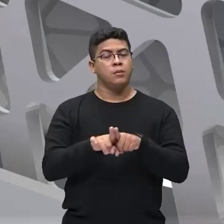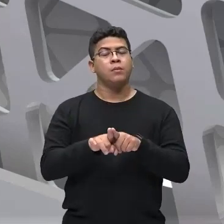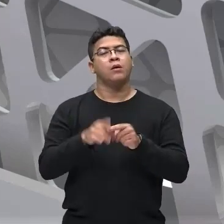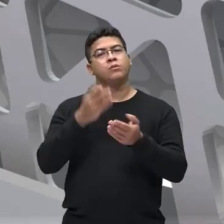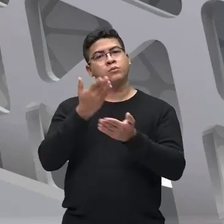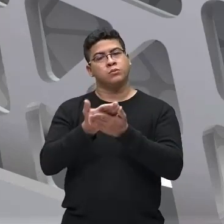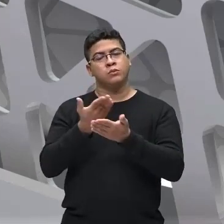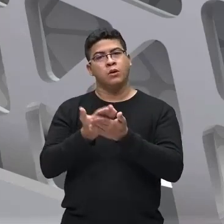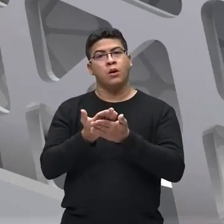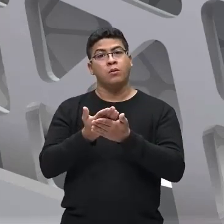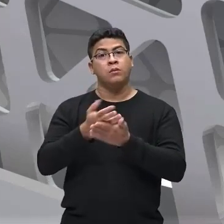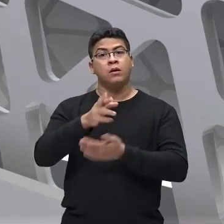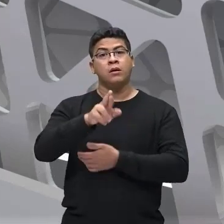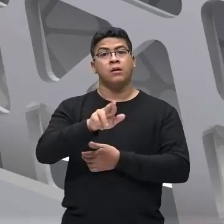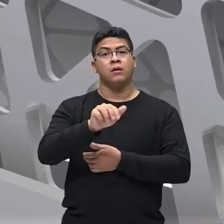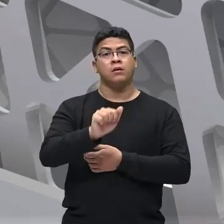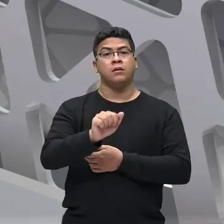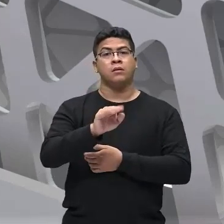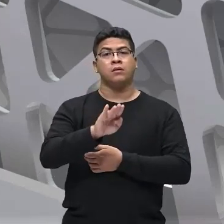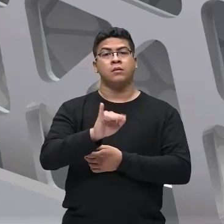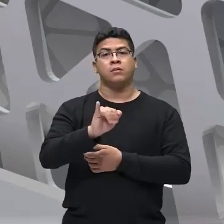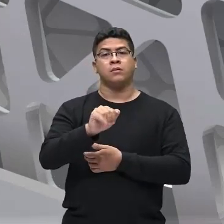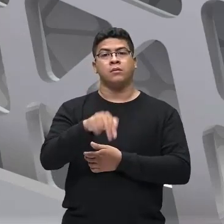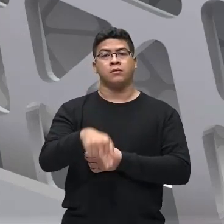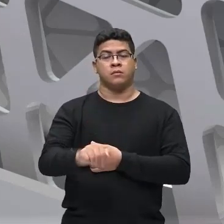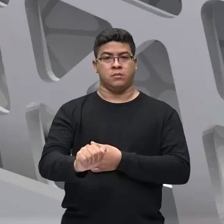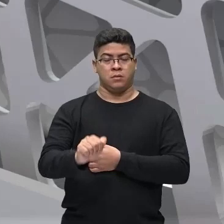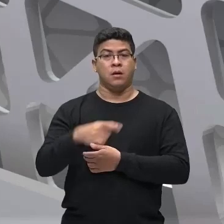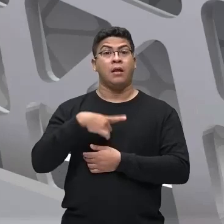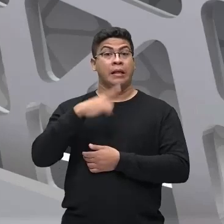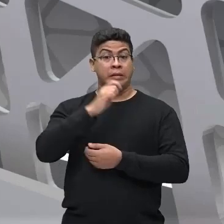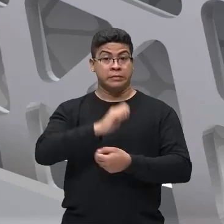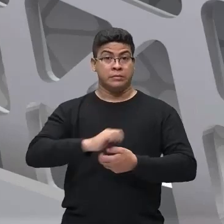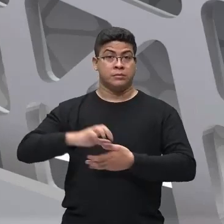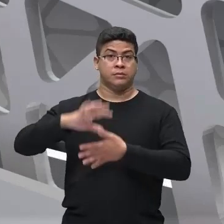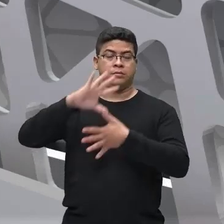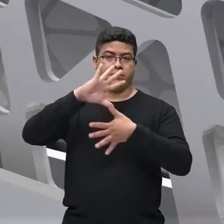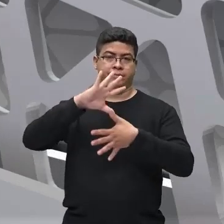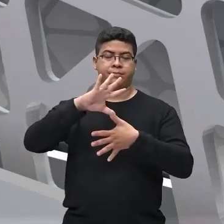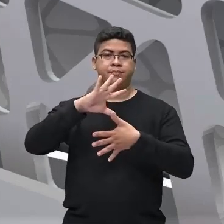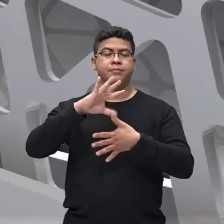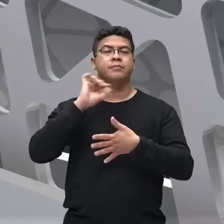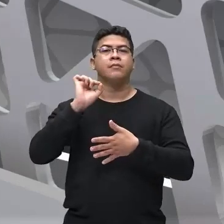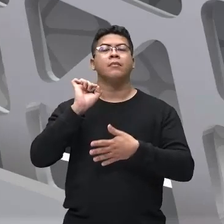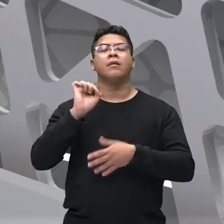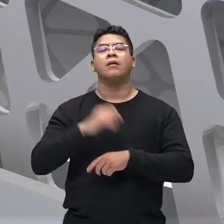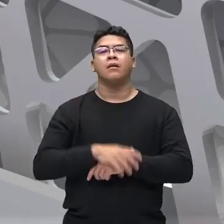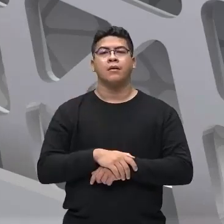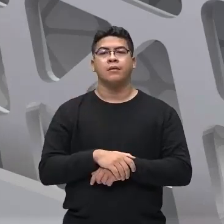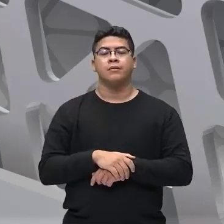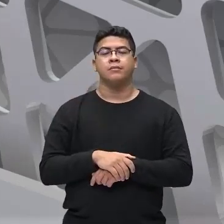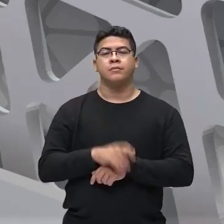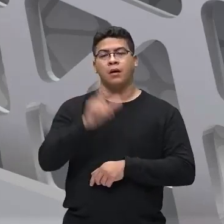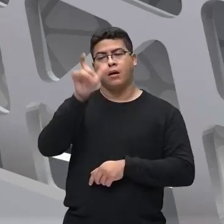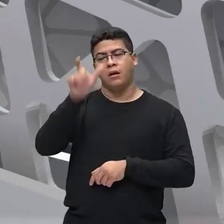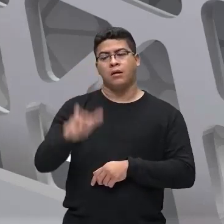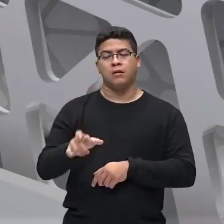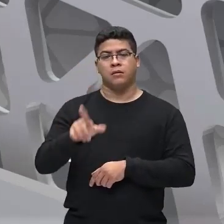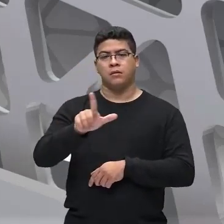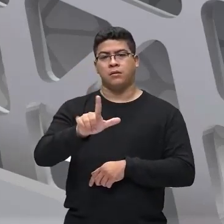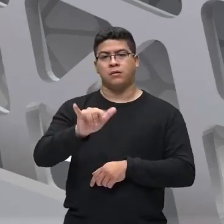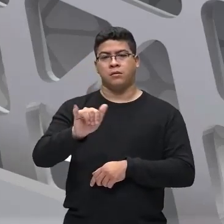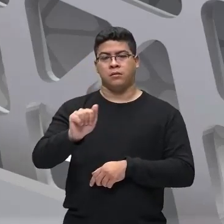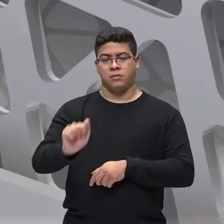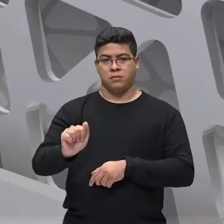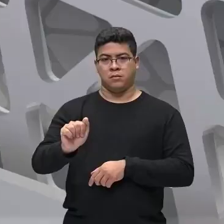a primeira mulher a ser rabina nas Américas. E quem foi essa mulher, a Rabina Lia Abbas?